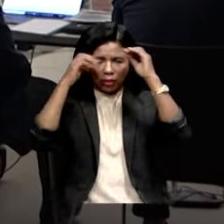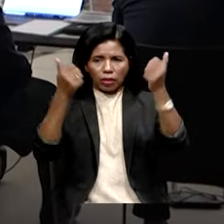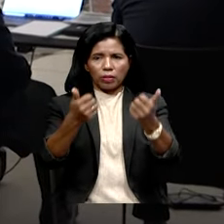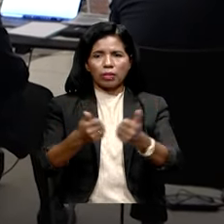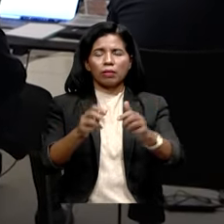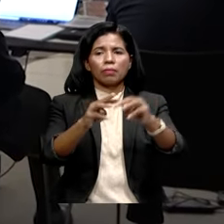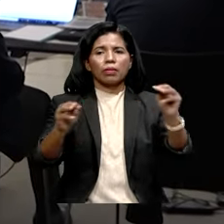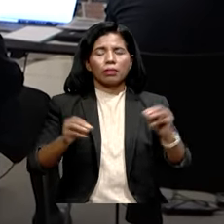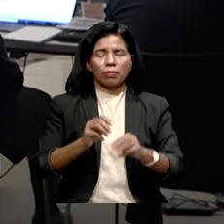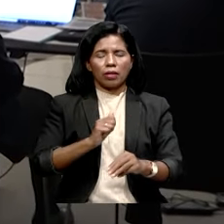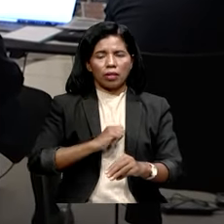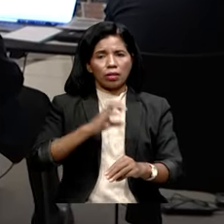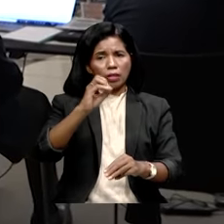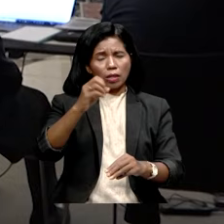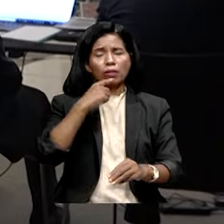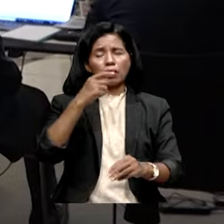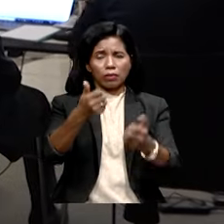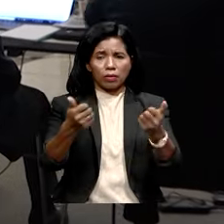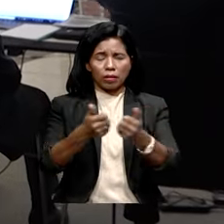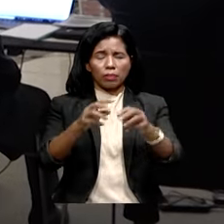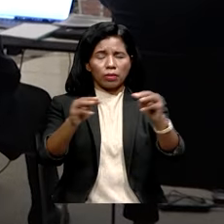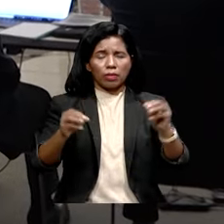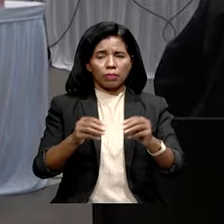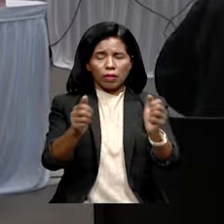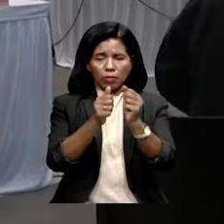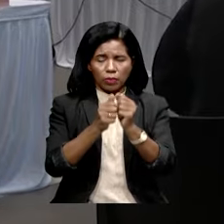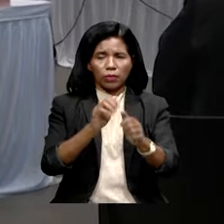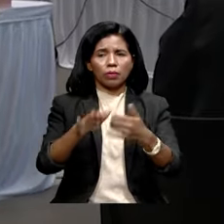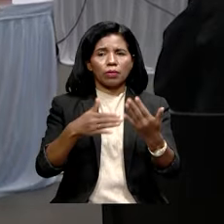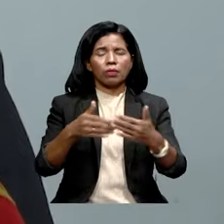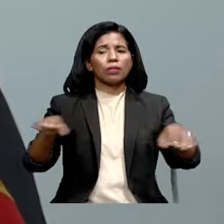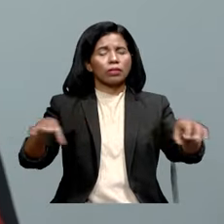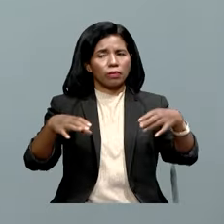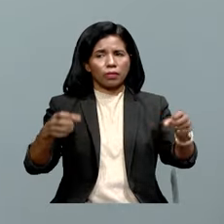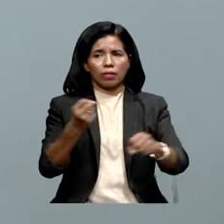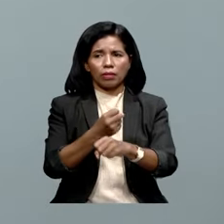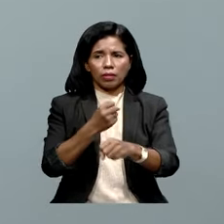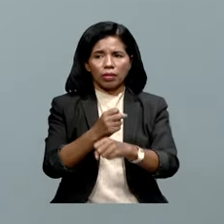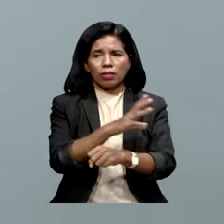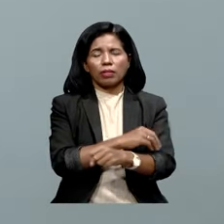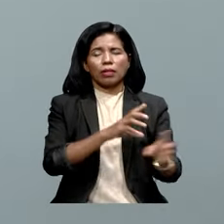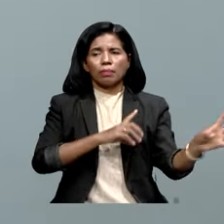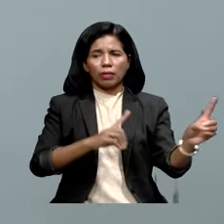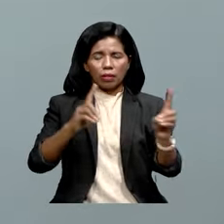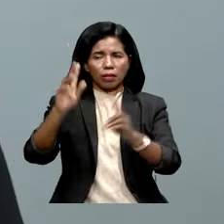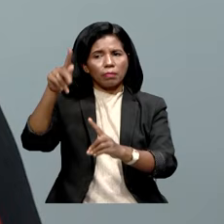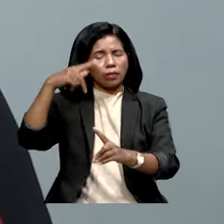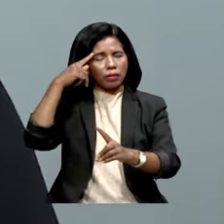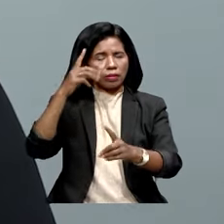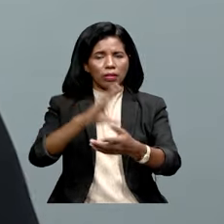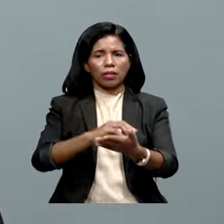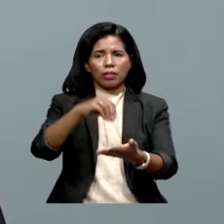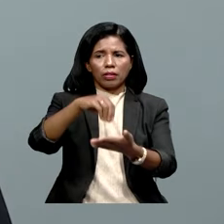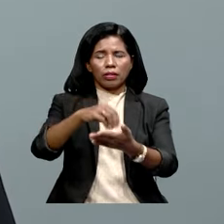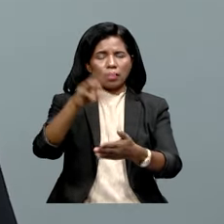do município em Naro afirma, a autoridade do município há muito quantidades roto de serviço macas, onde implementa política de